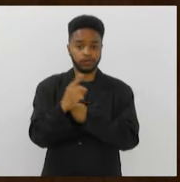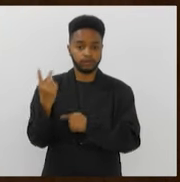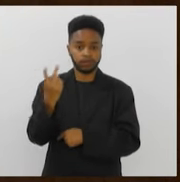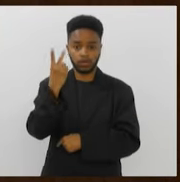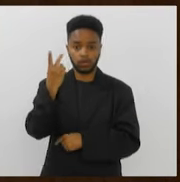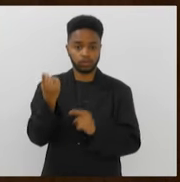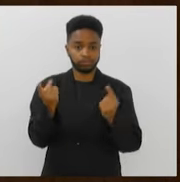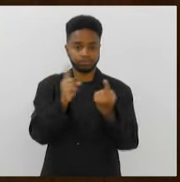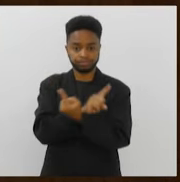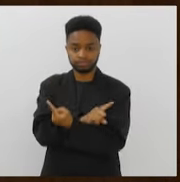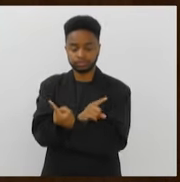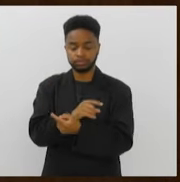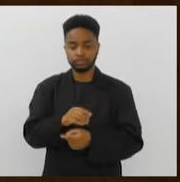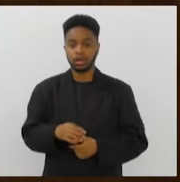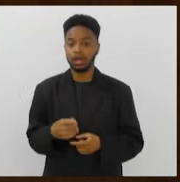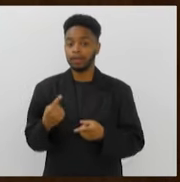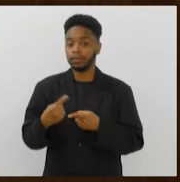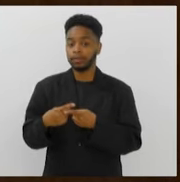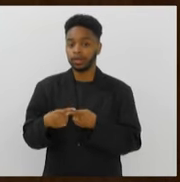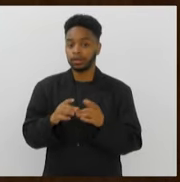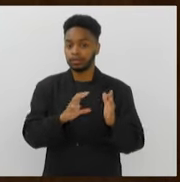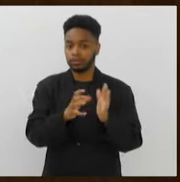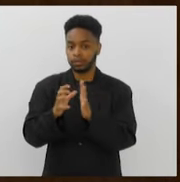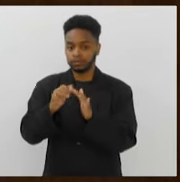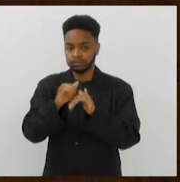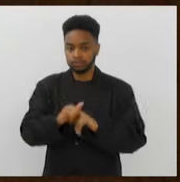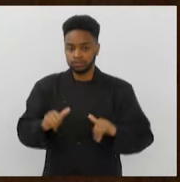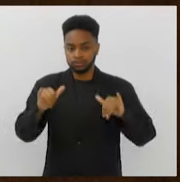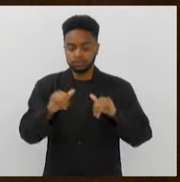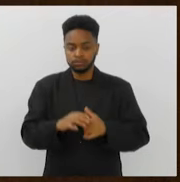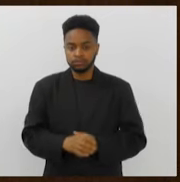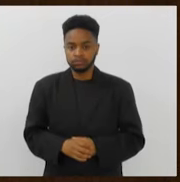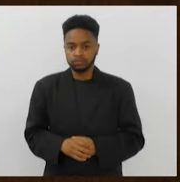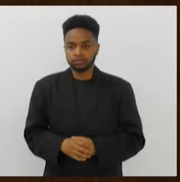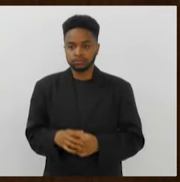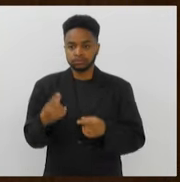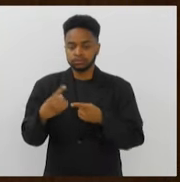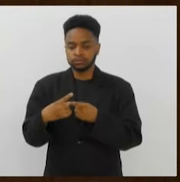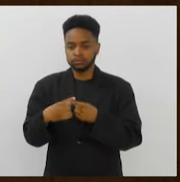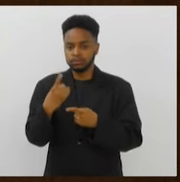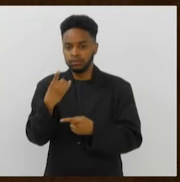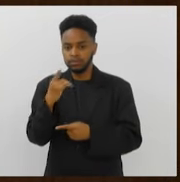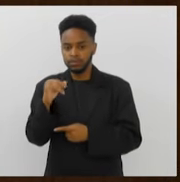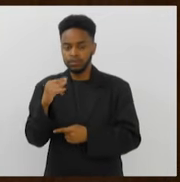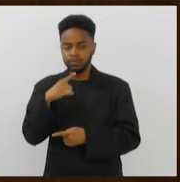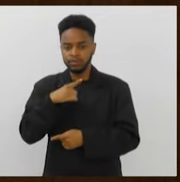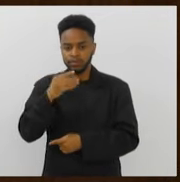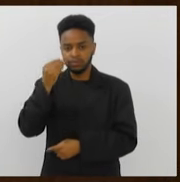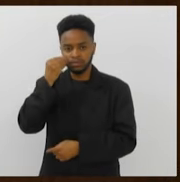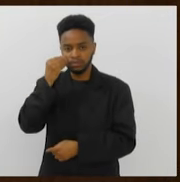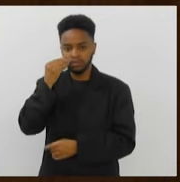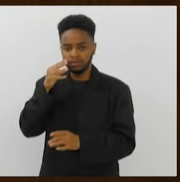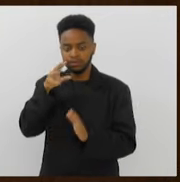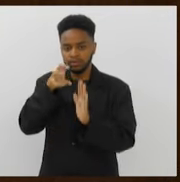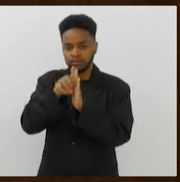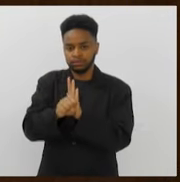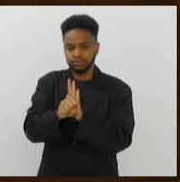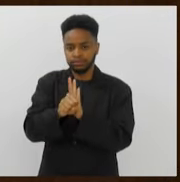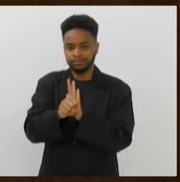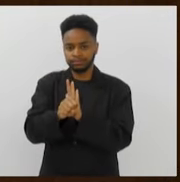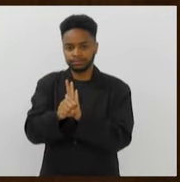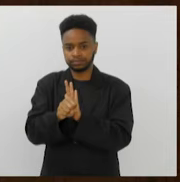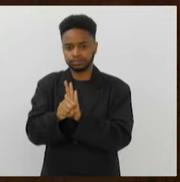Rodrigo Amorim, que esses partidos pregam. Um dia nós temos uma tentativa de assalto onde